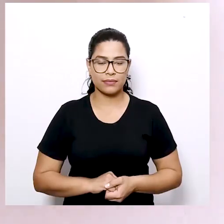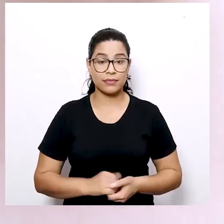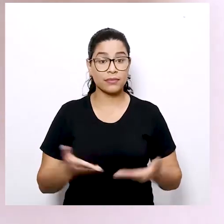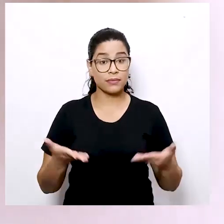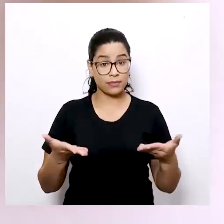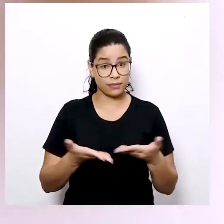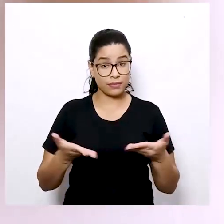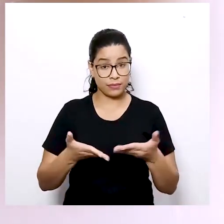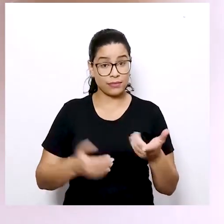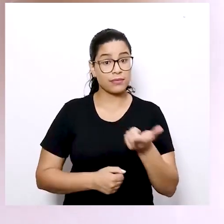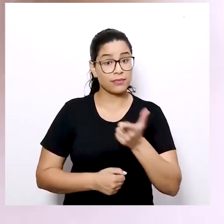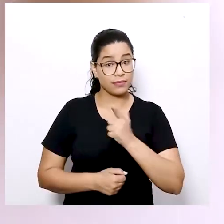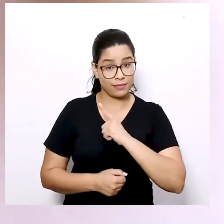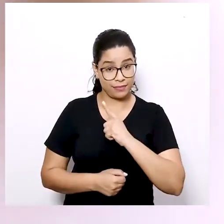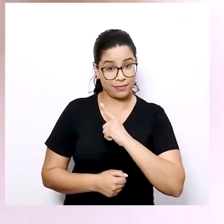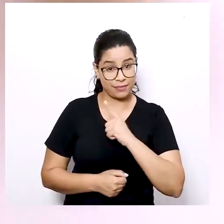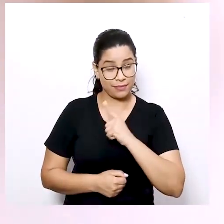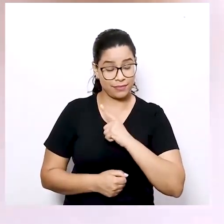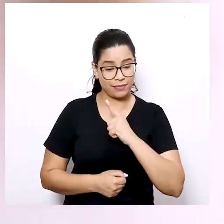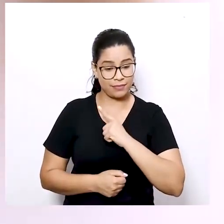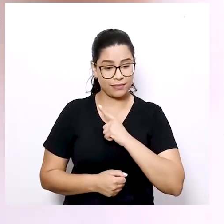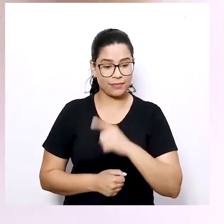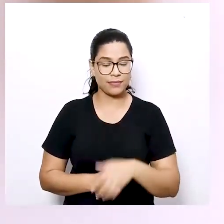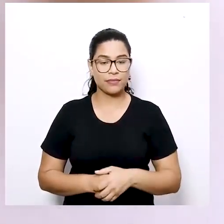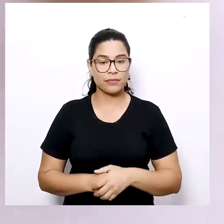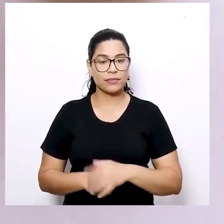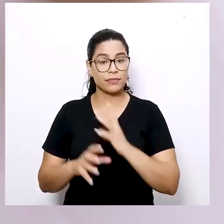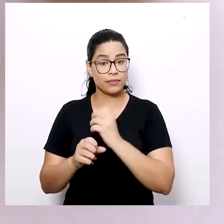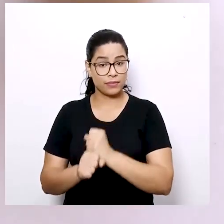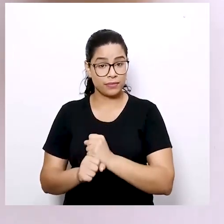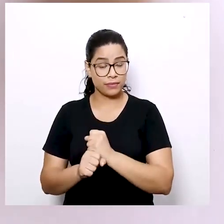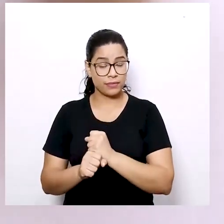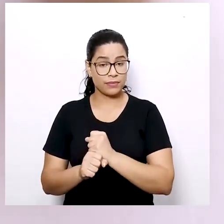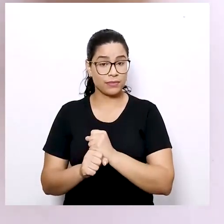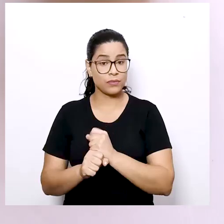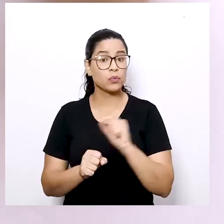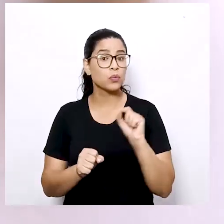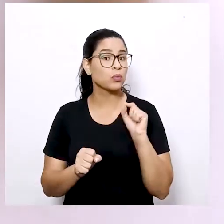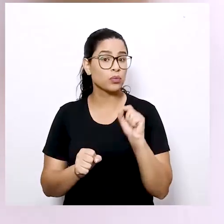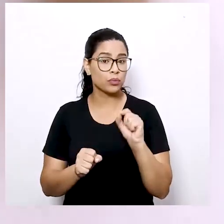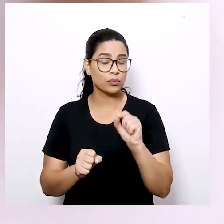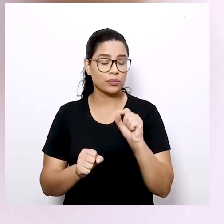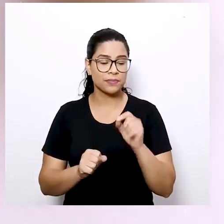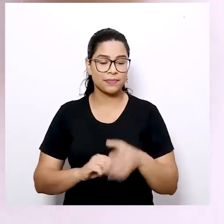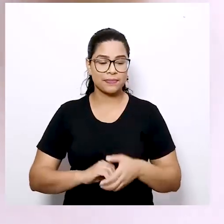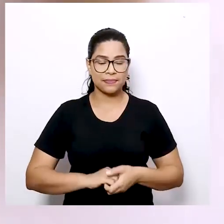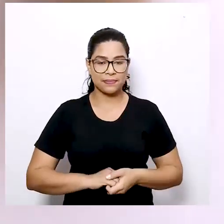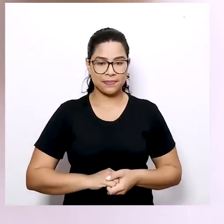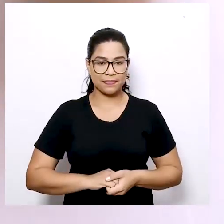E, portanto, aqui nós temos a conclusão